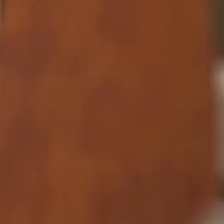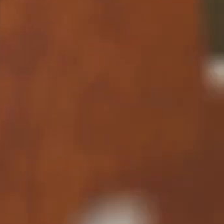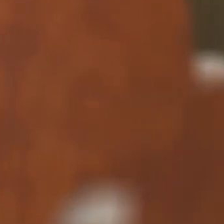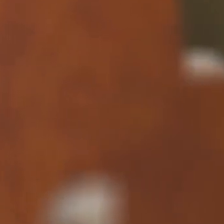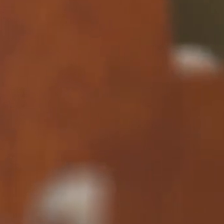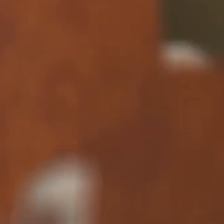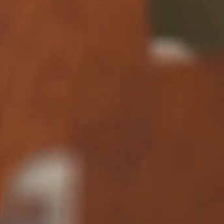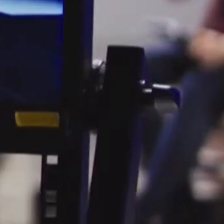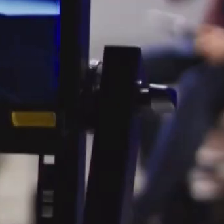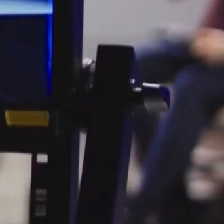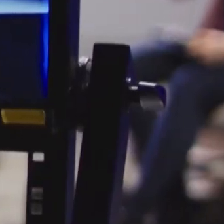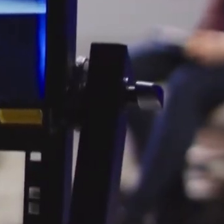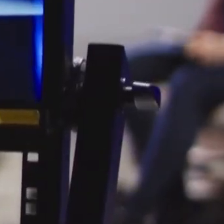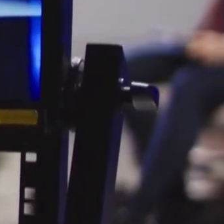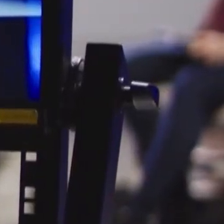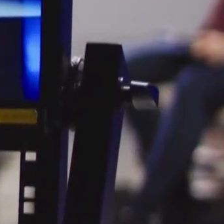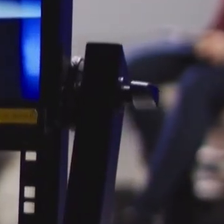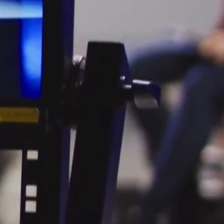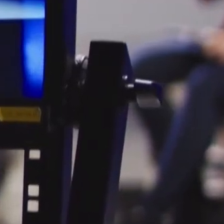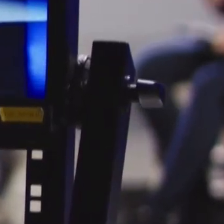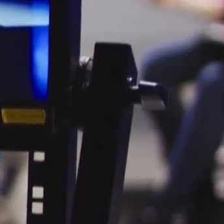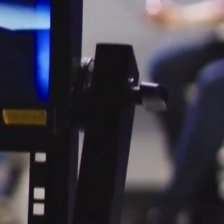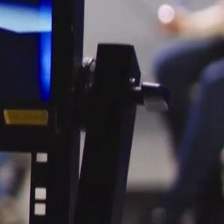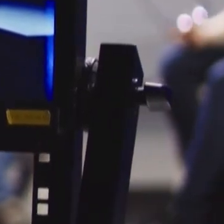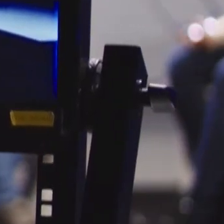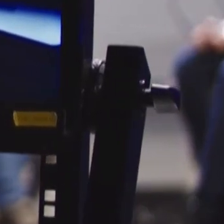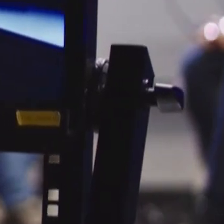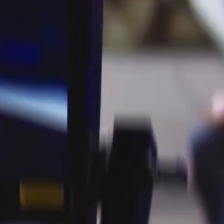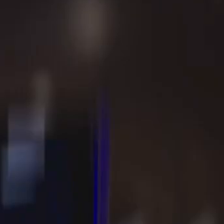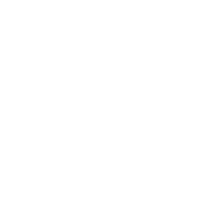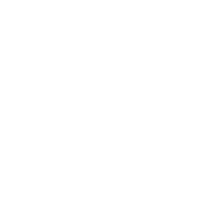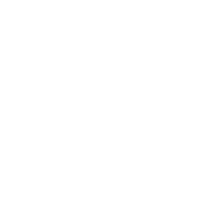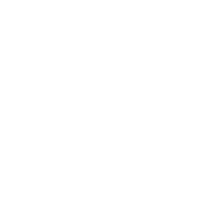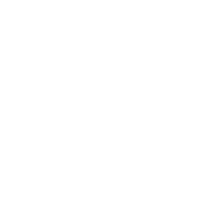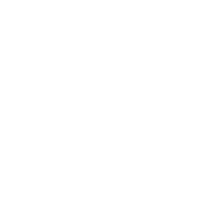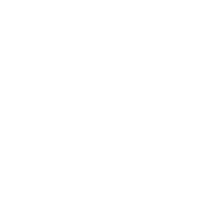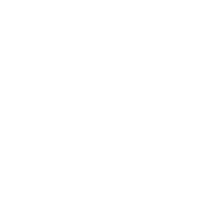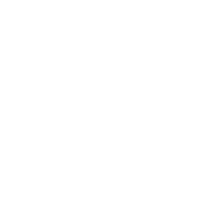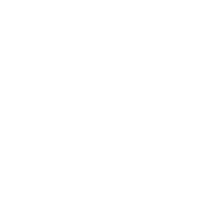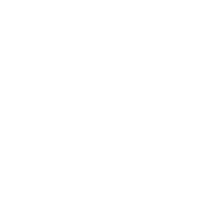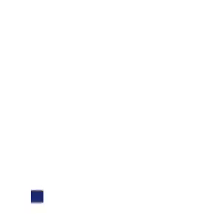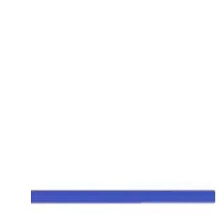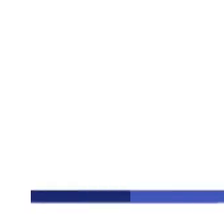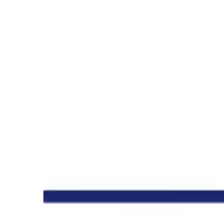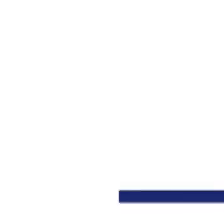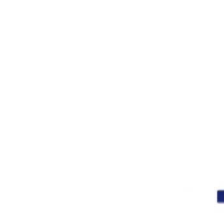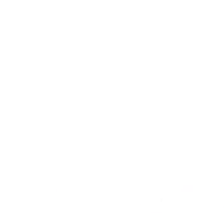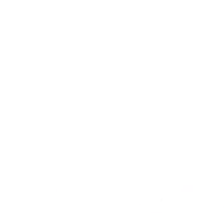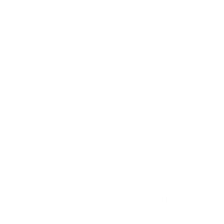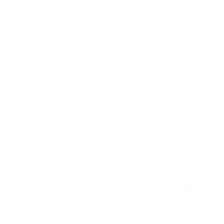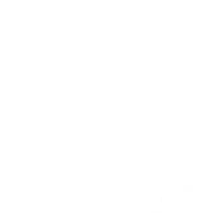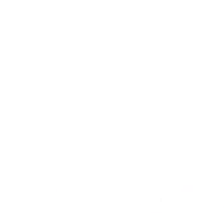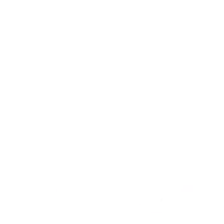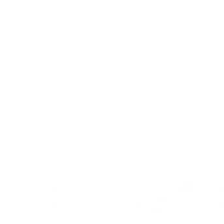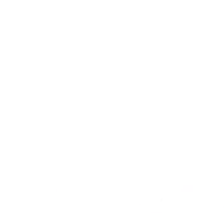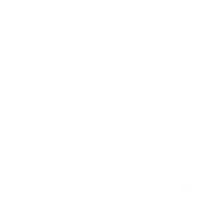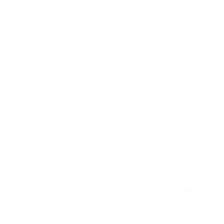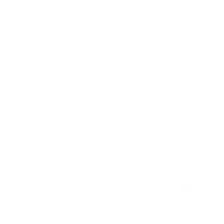dinheiro, não existe taxação. Ainda, dentro desse governo, ainda não existe